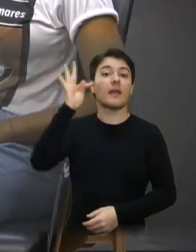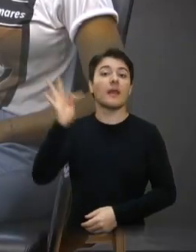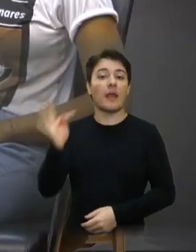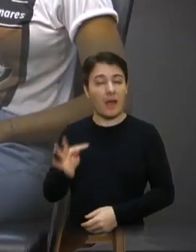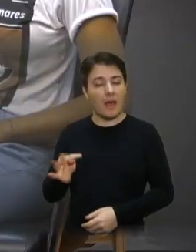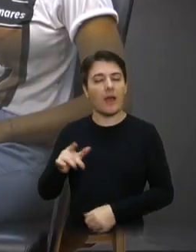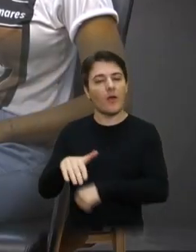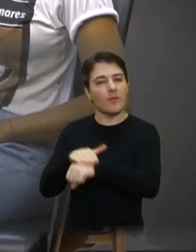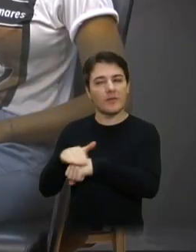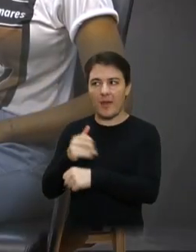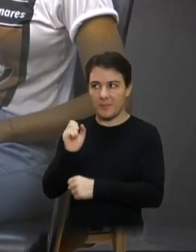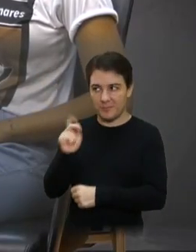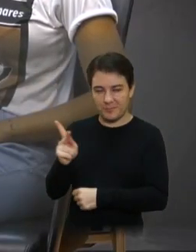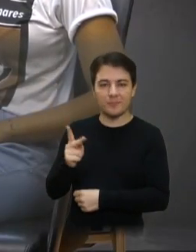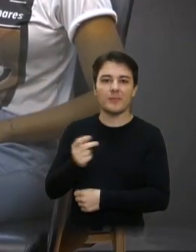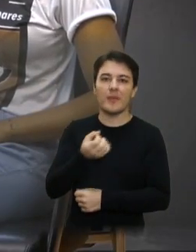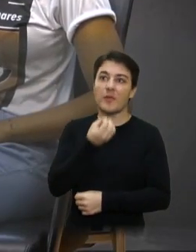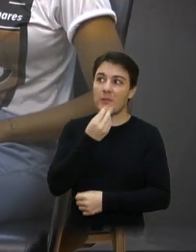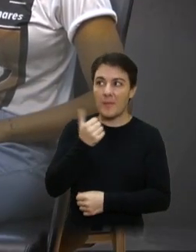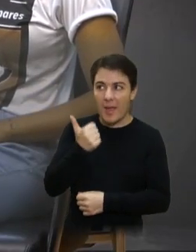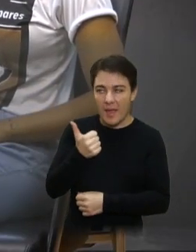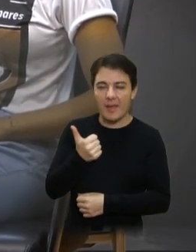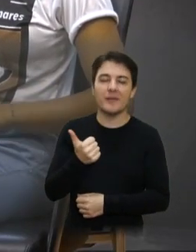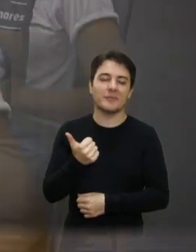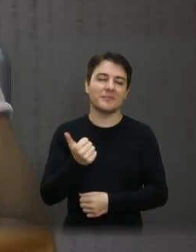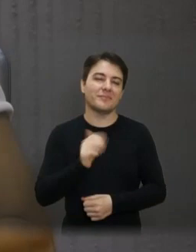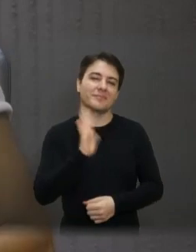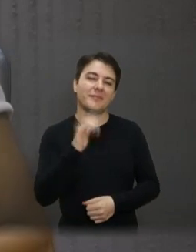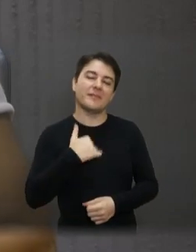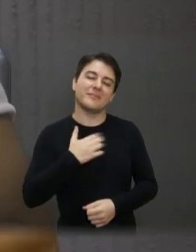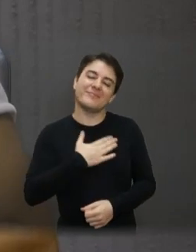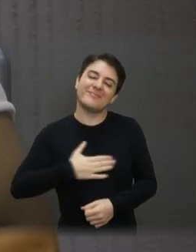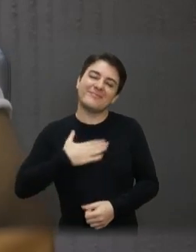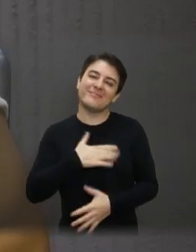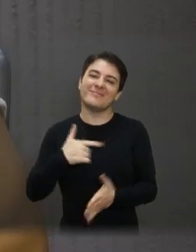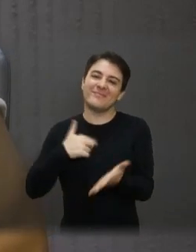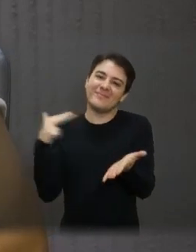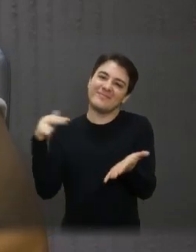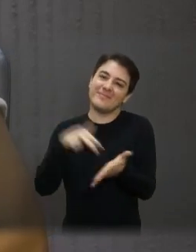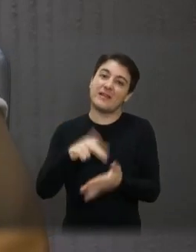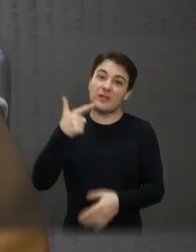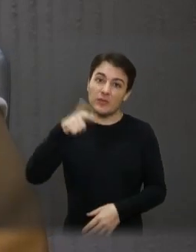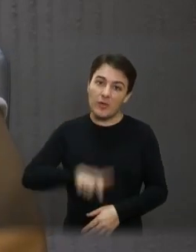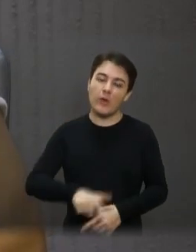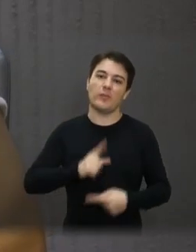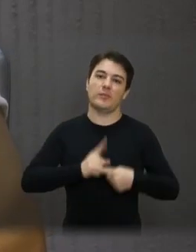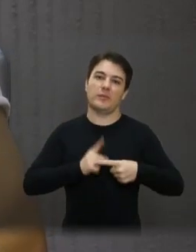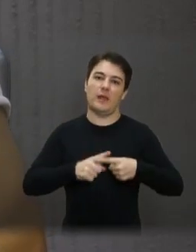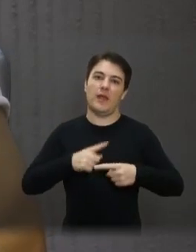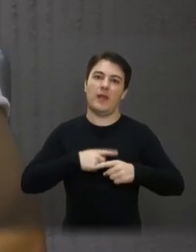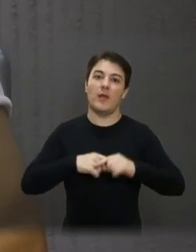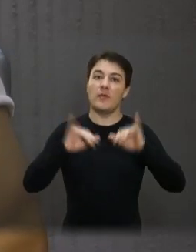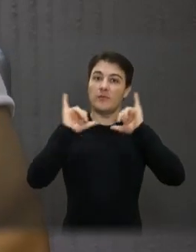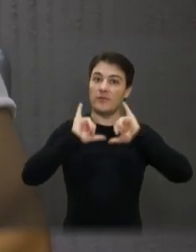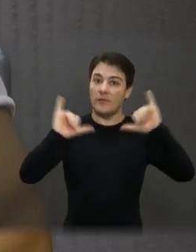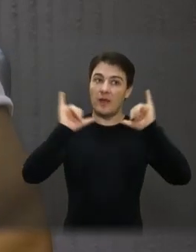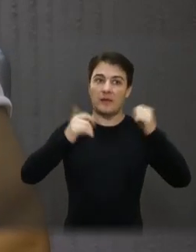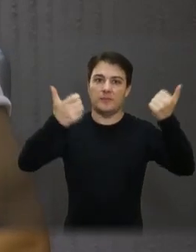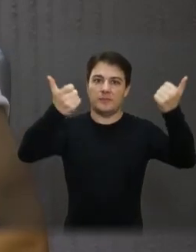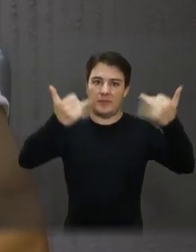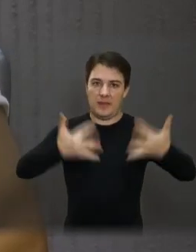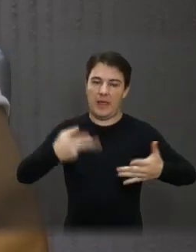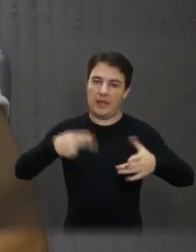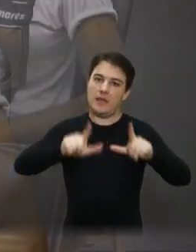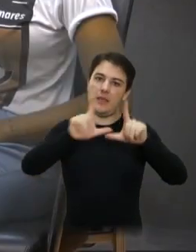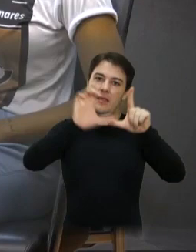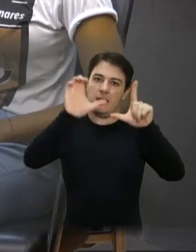a vereadora Tainara faria tudo bem Tainara tudo bem ficou lá é um prazer imenso estar aqui com você mais uma vez prestando contas à população por mais esse